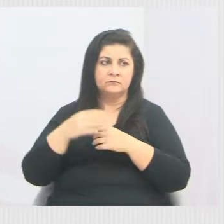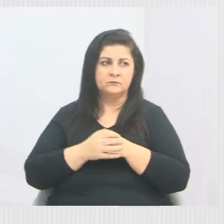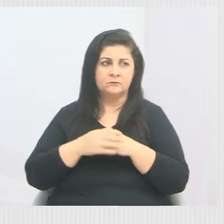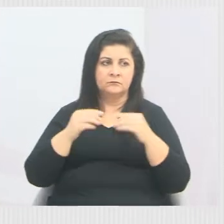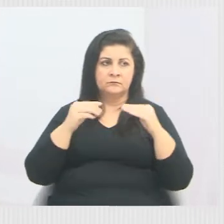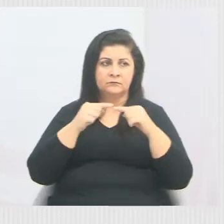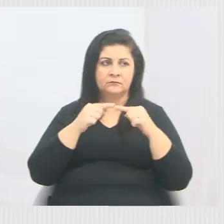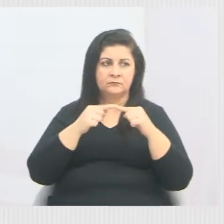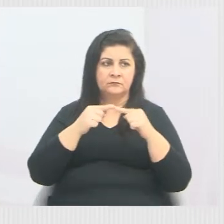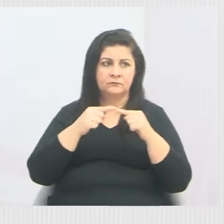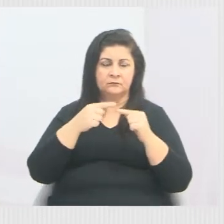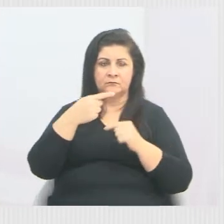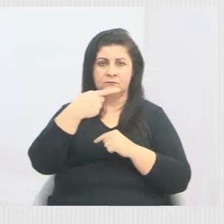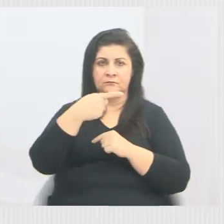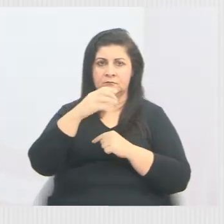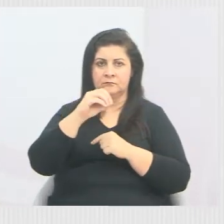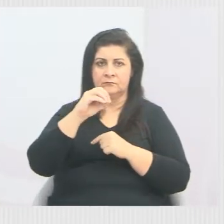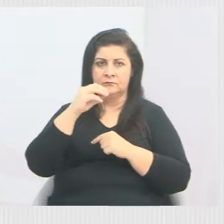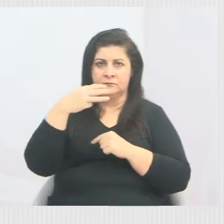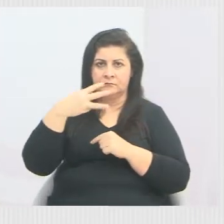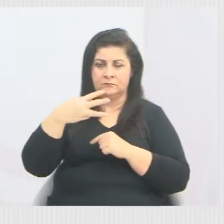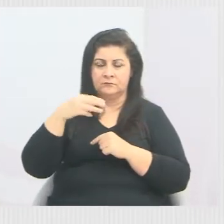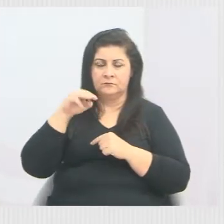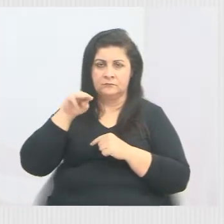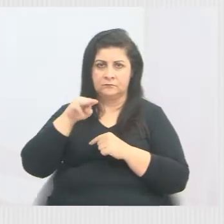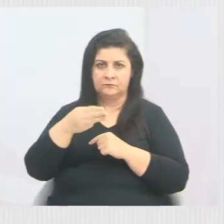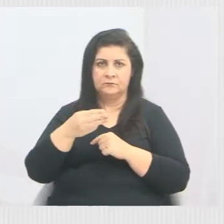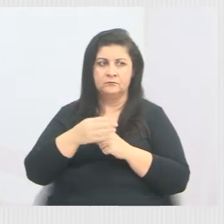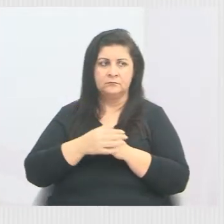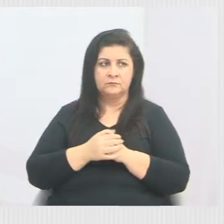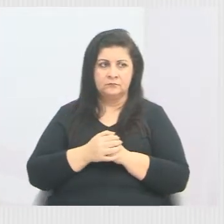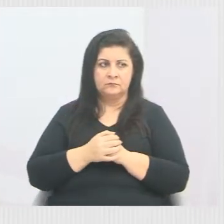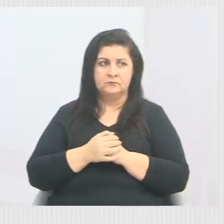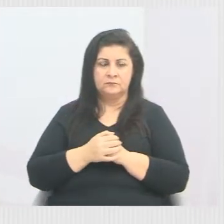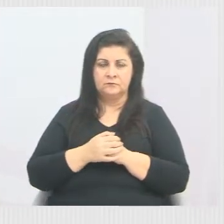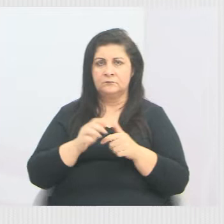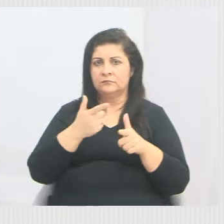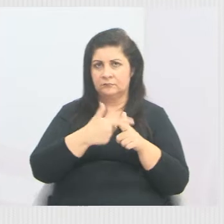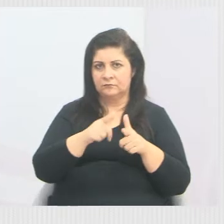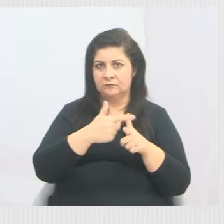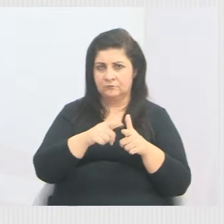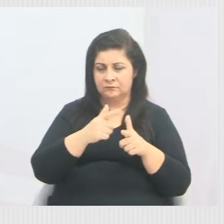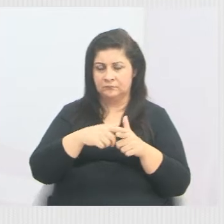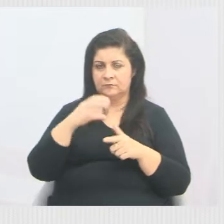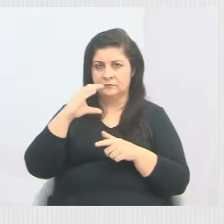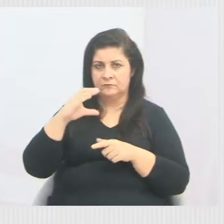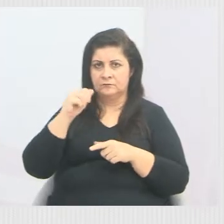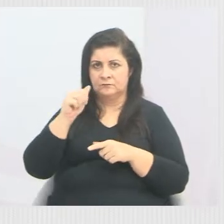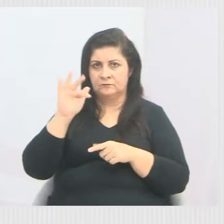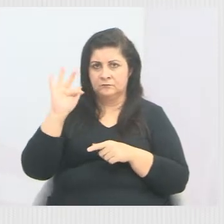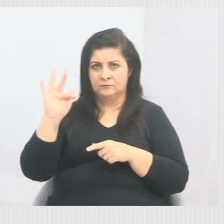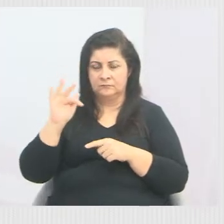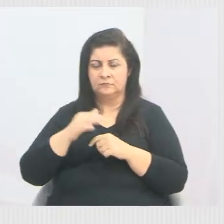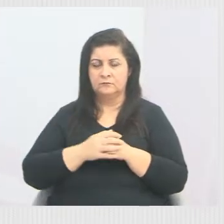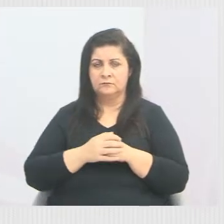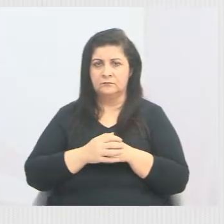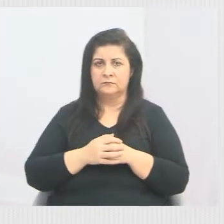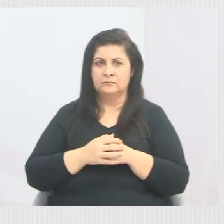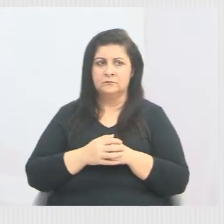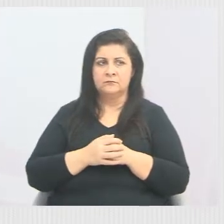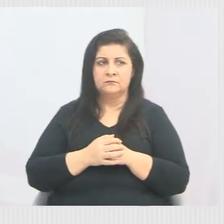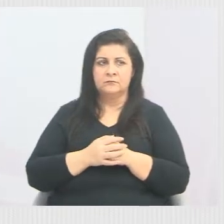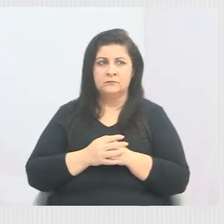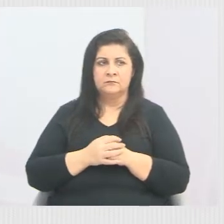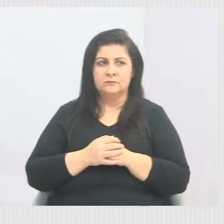103.445.000, já comentei anteriormente, aqui é o financiamento, né, do CAF, que depende de medições,